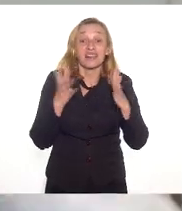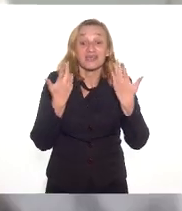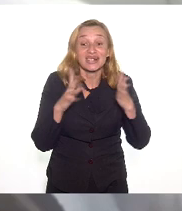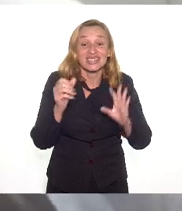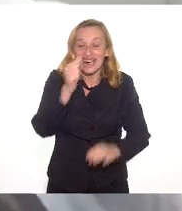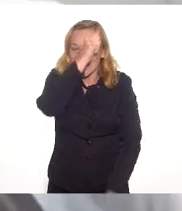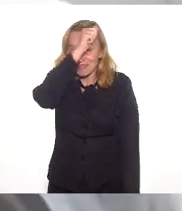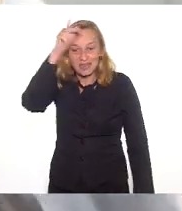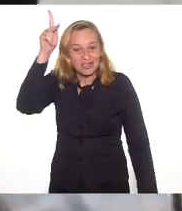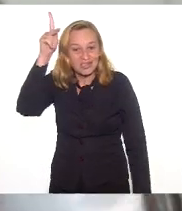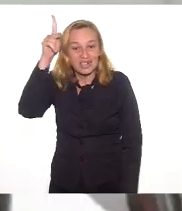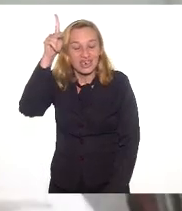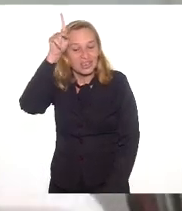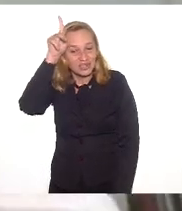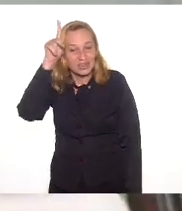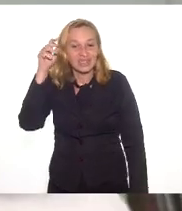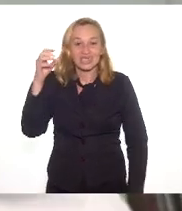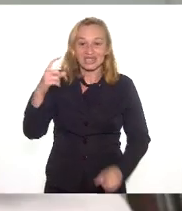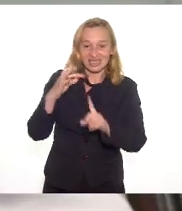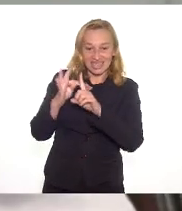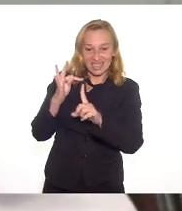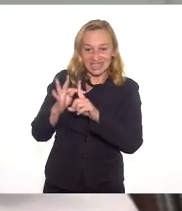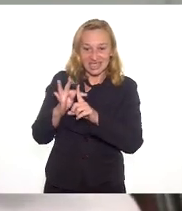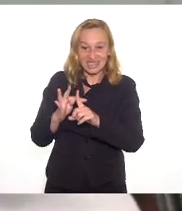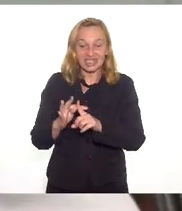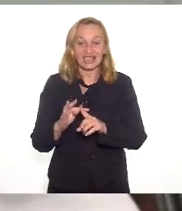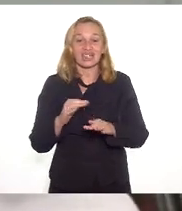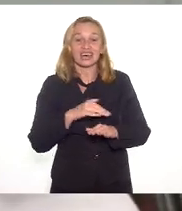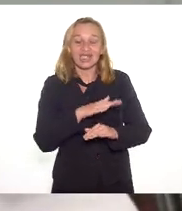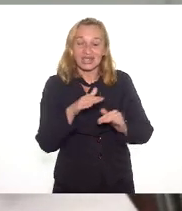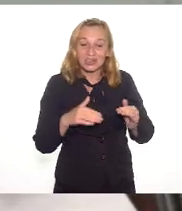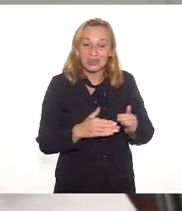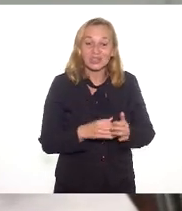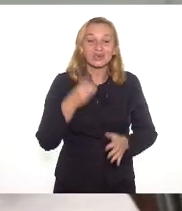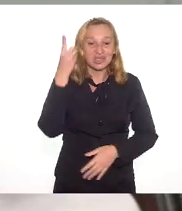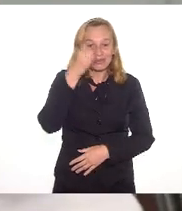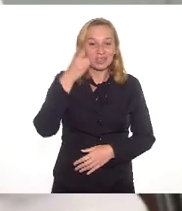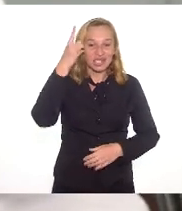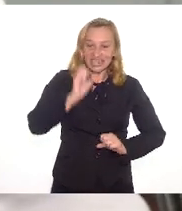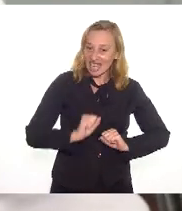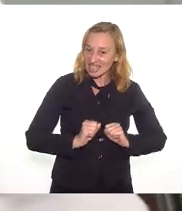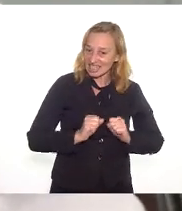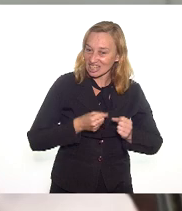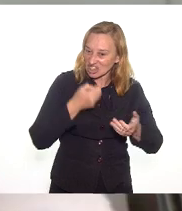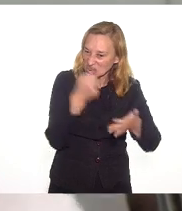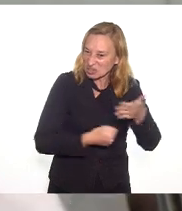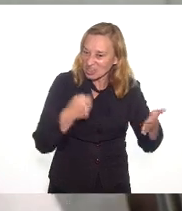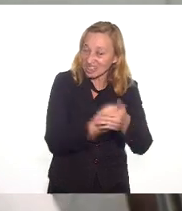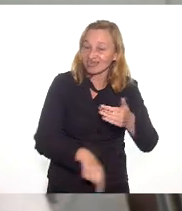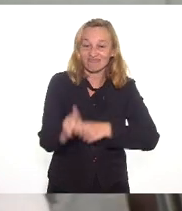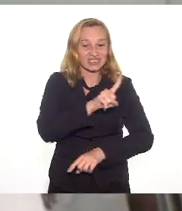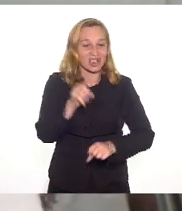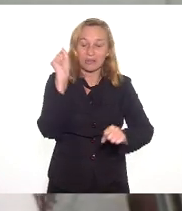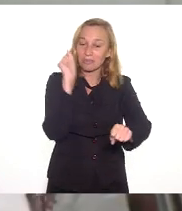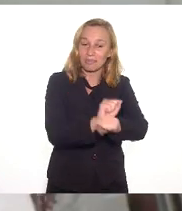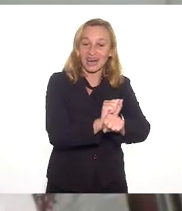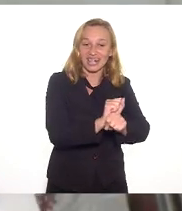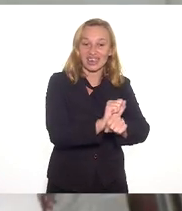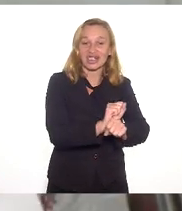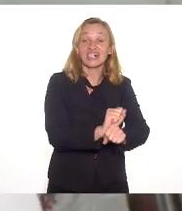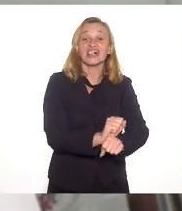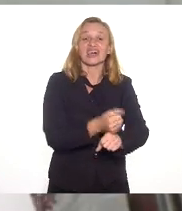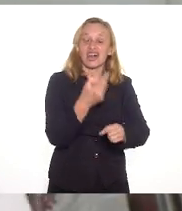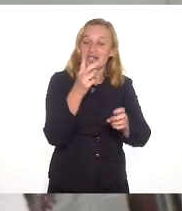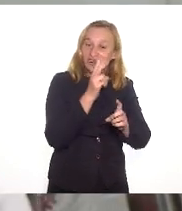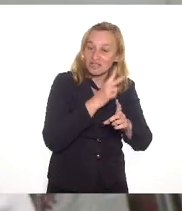Prefeitura de Teresópolis, parabenizar ao Parlamento Fluminense e dizer que essa luta não para. O que foi uma vitória num primeiro momento